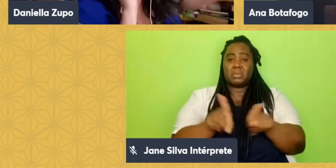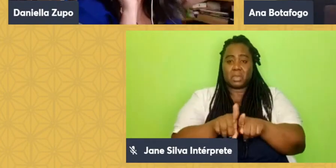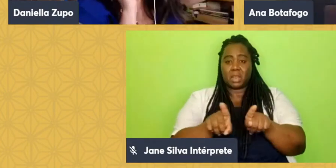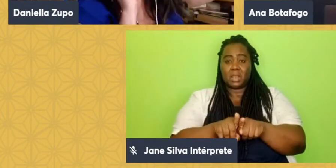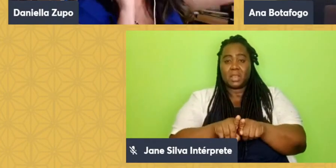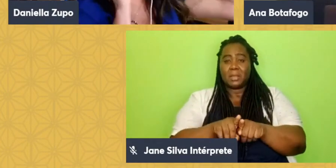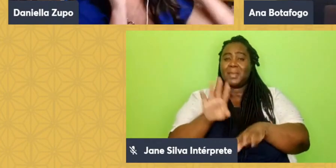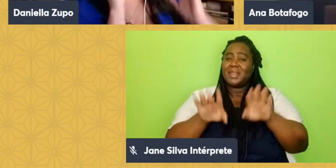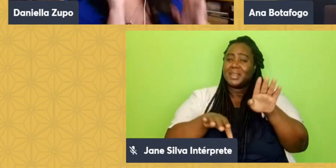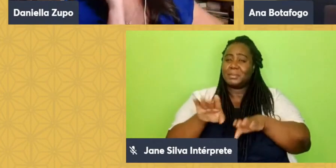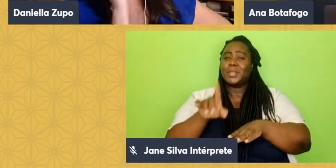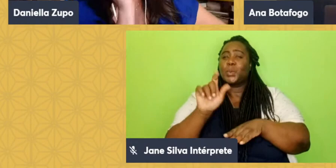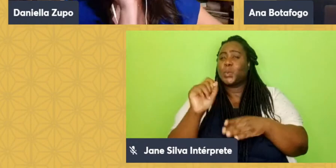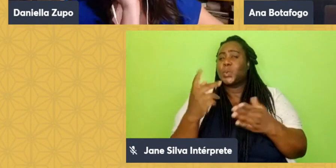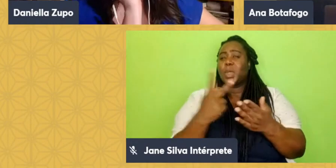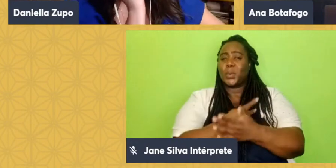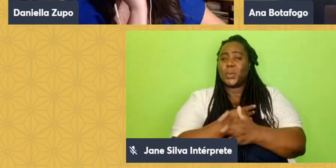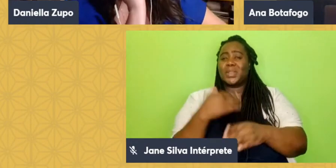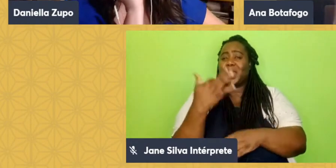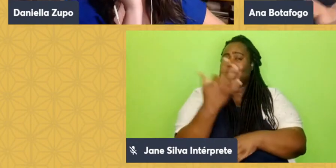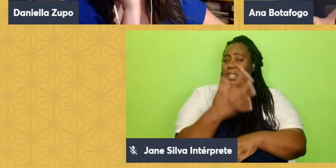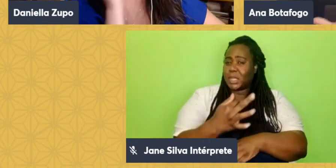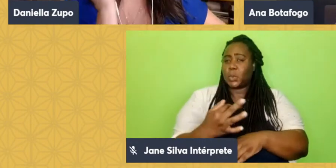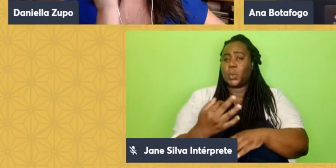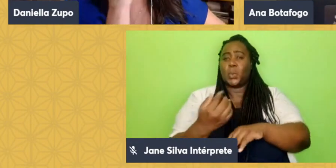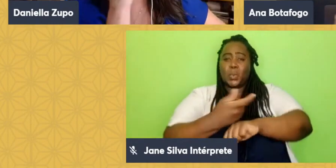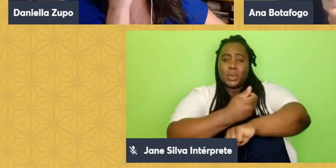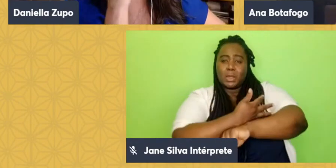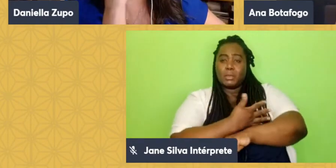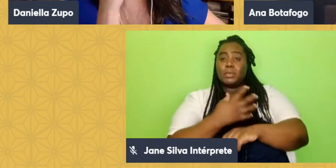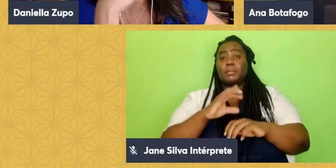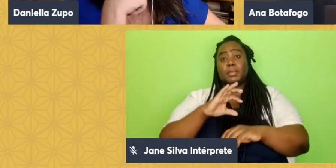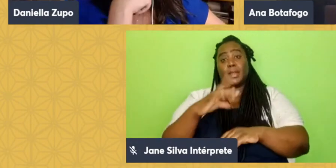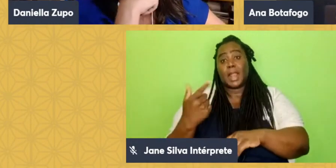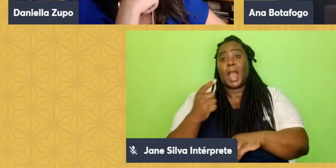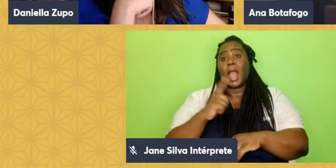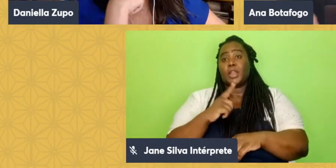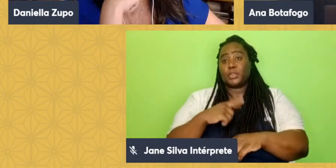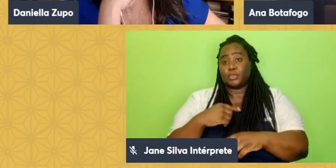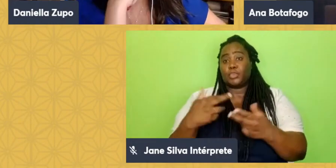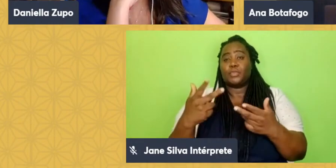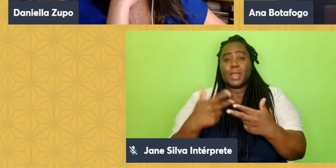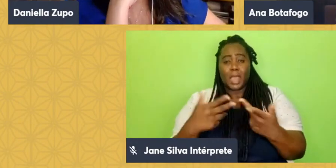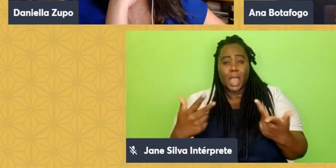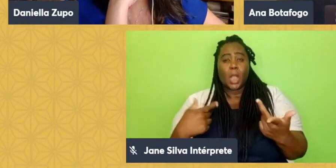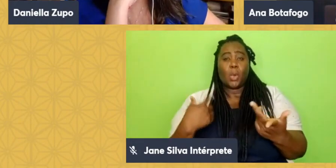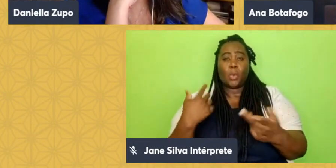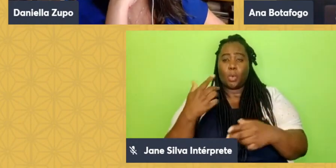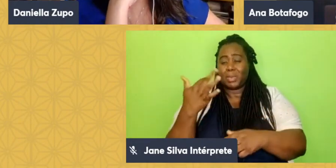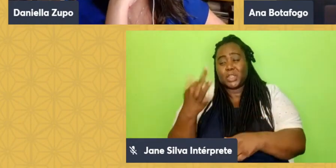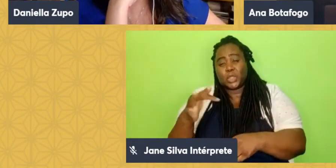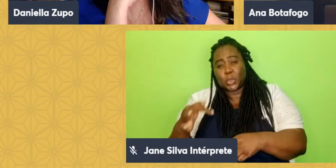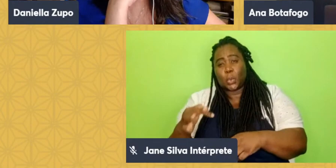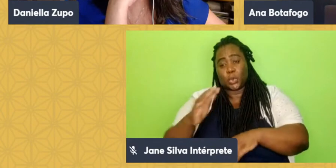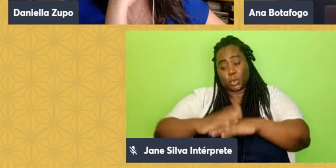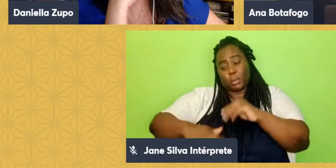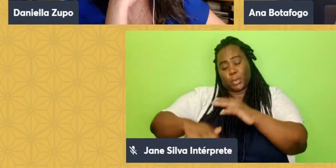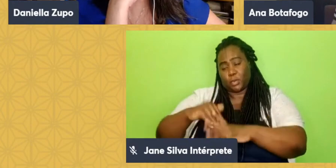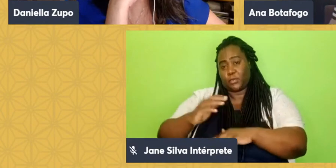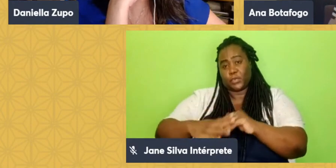dessas marcas dessas lesões claro que eu tive algumas lesões a profissionais né